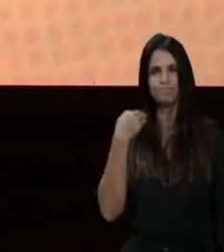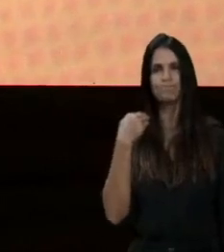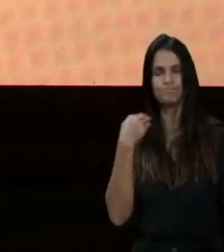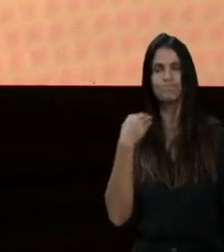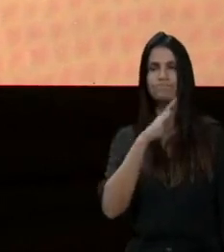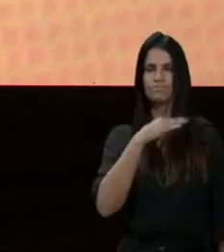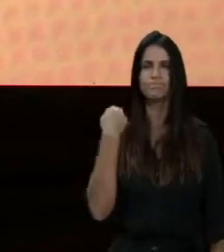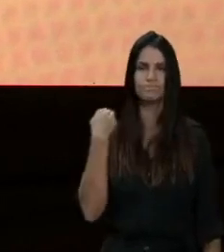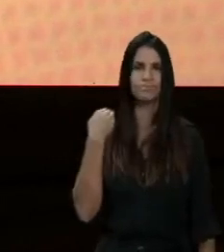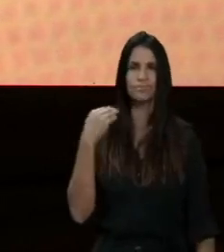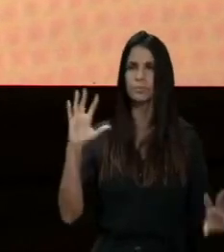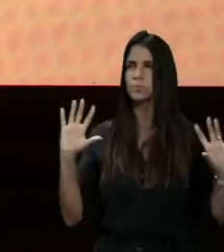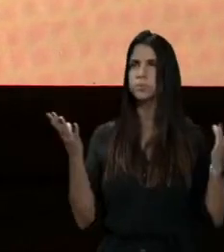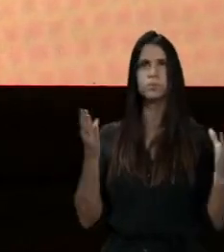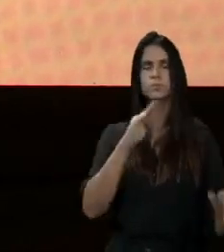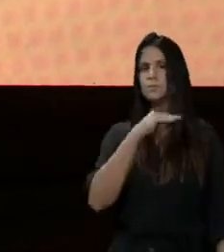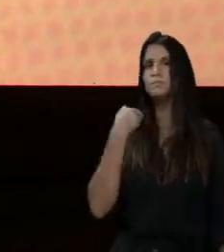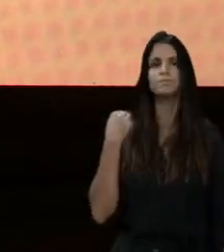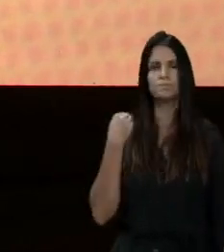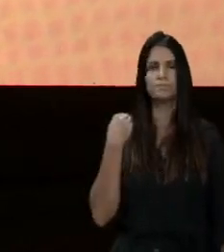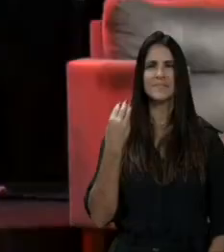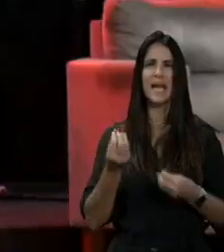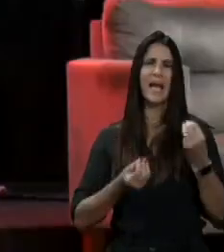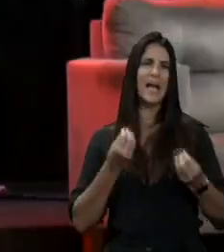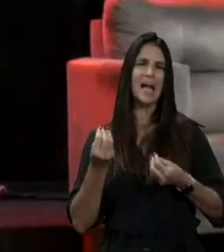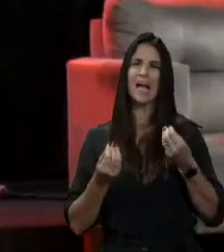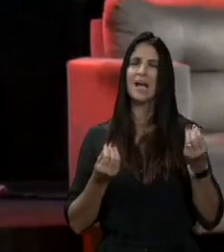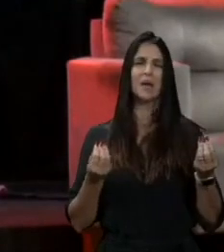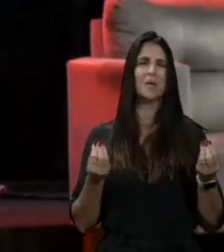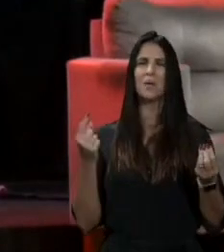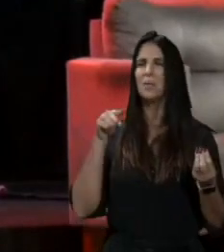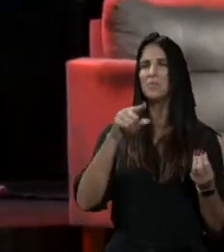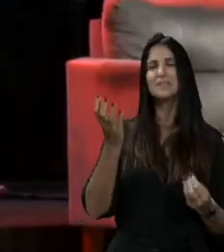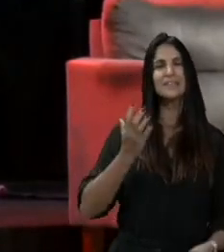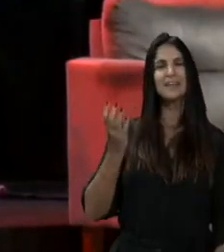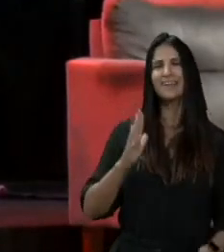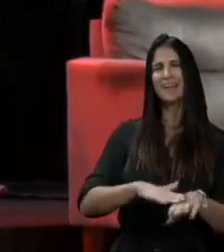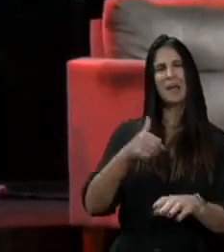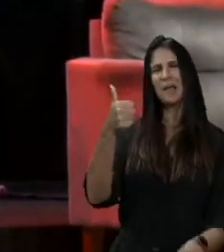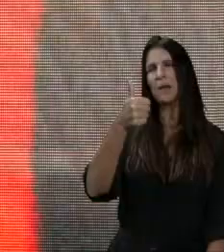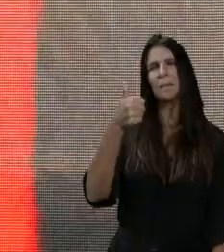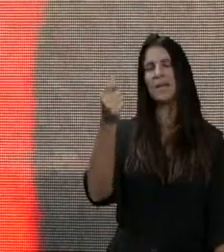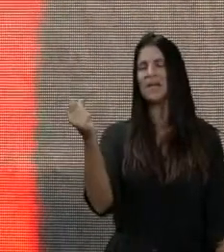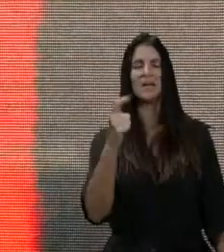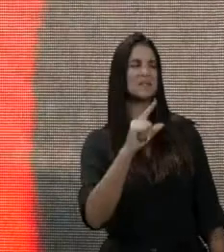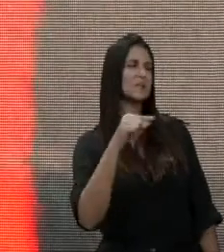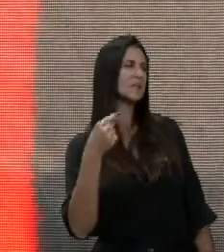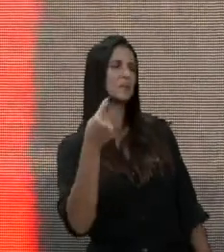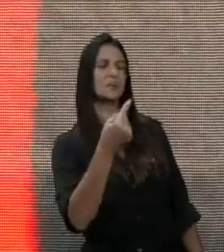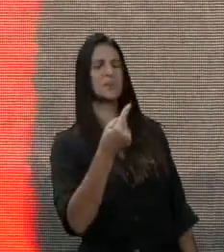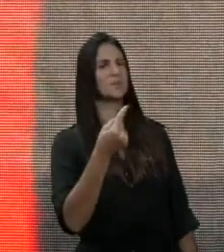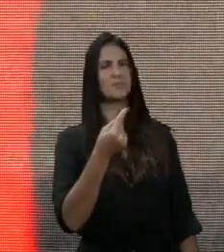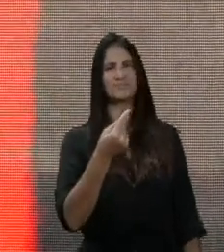muda é porque essa palhaçada de querer se é melhor do que a gente realmente é é porque essa bobagem querer